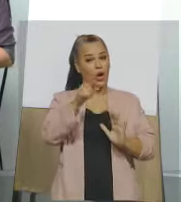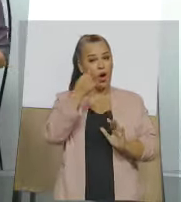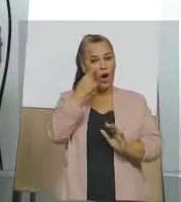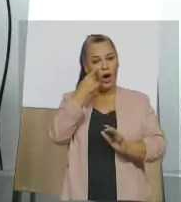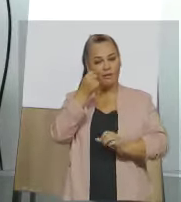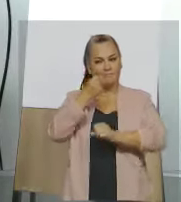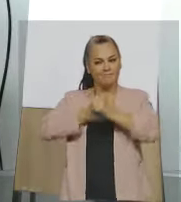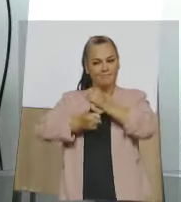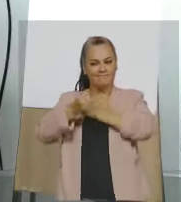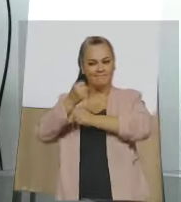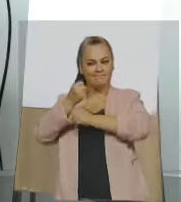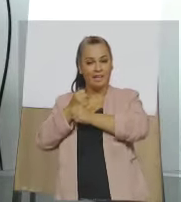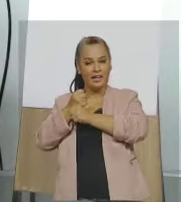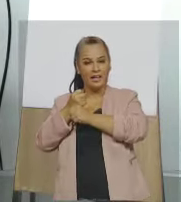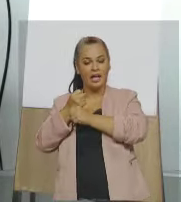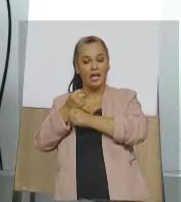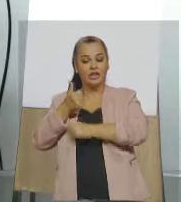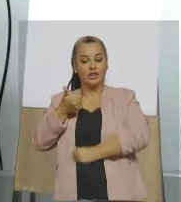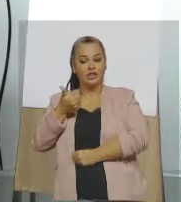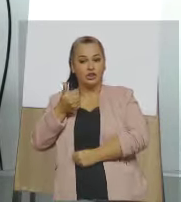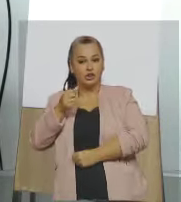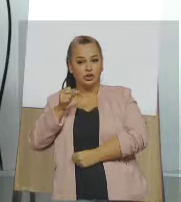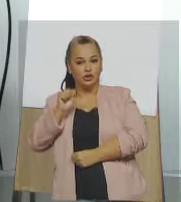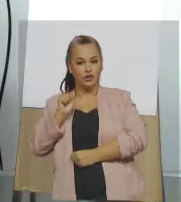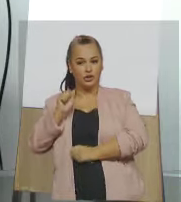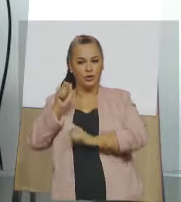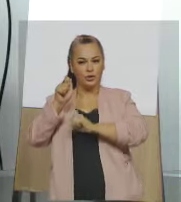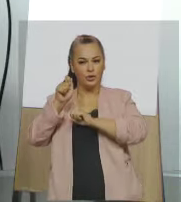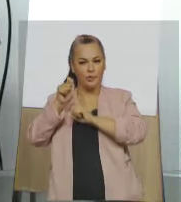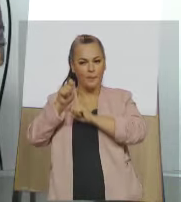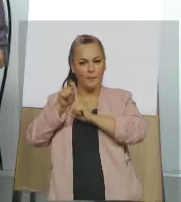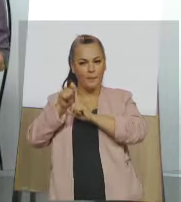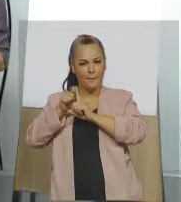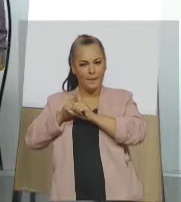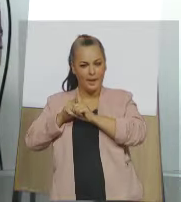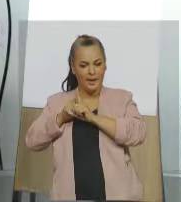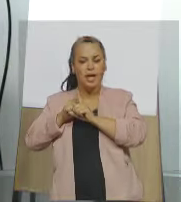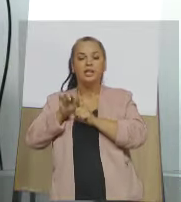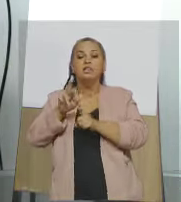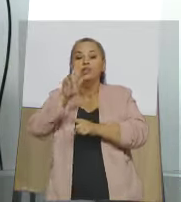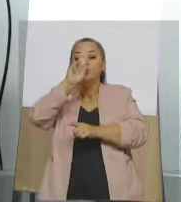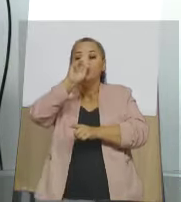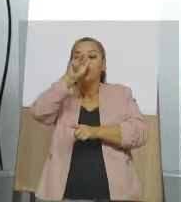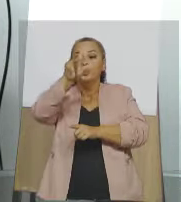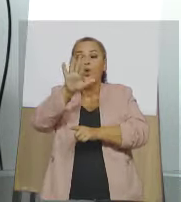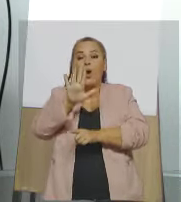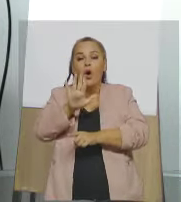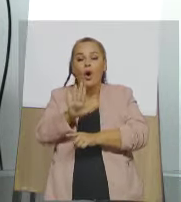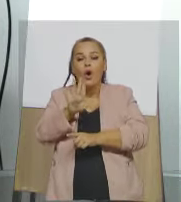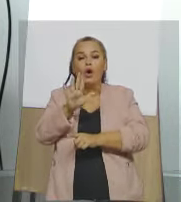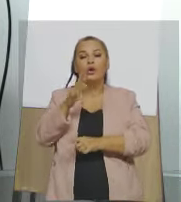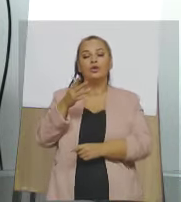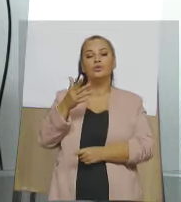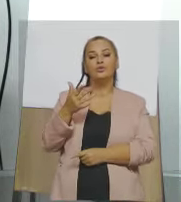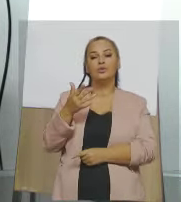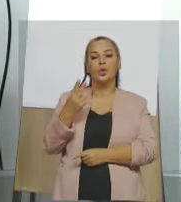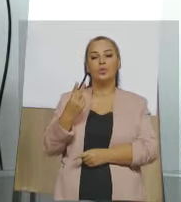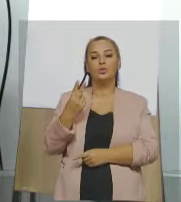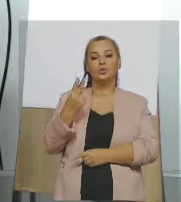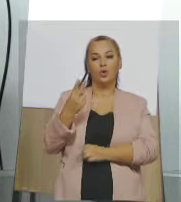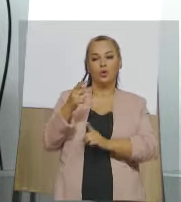foi preparada para o Enem, não foi preparada para o primeiro ano. Desculpa, dia 18/9 não, no dia 2/10, que